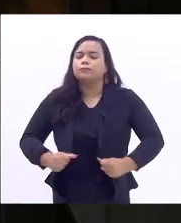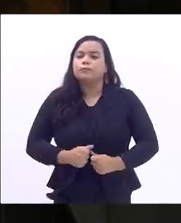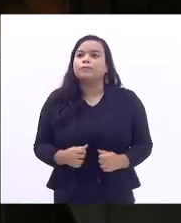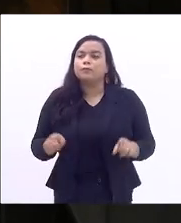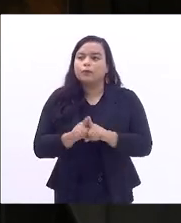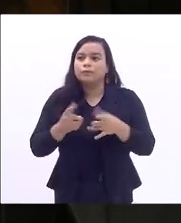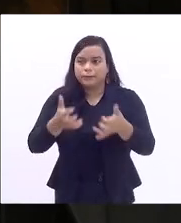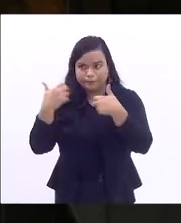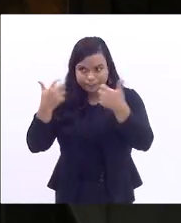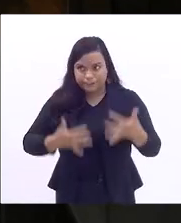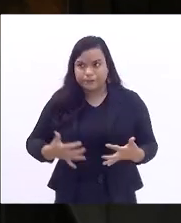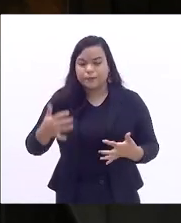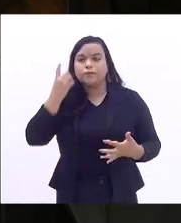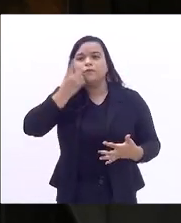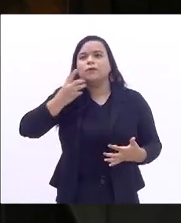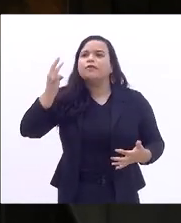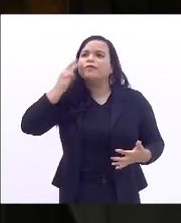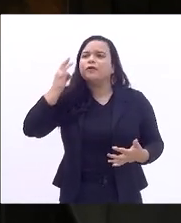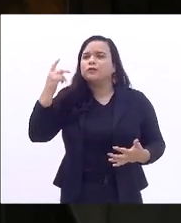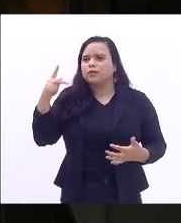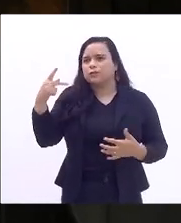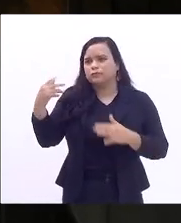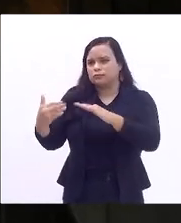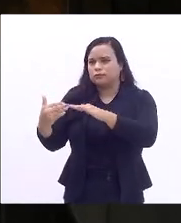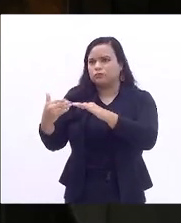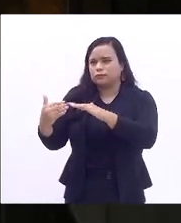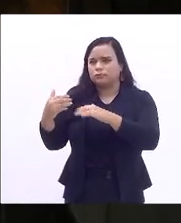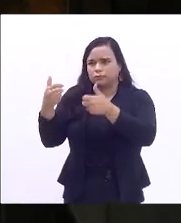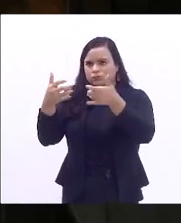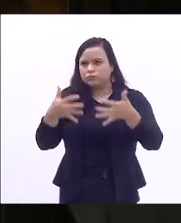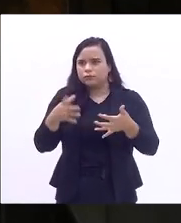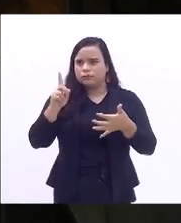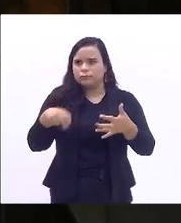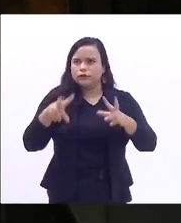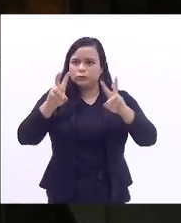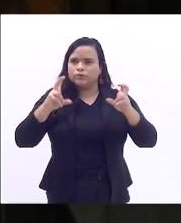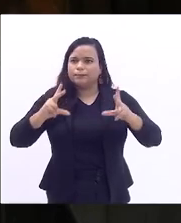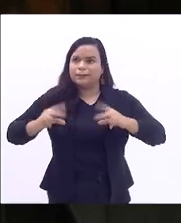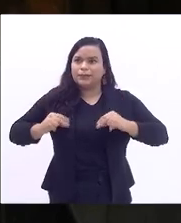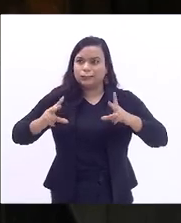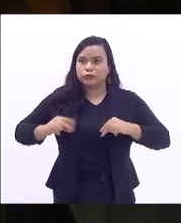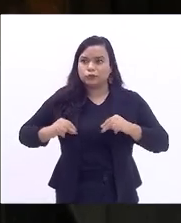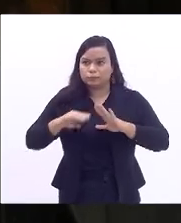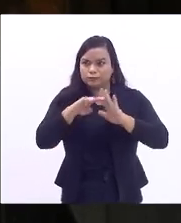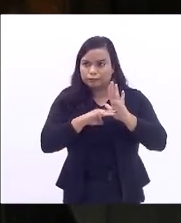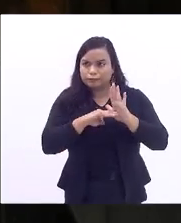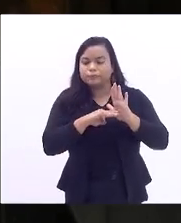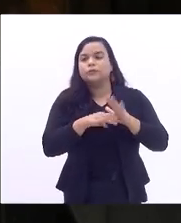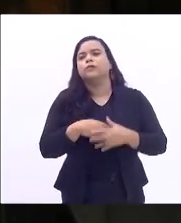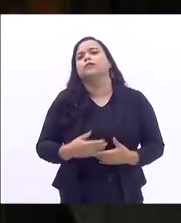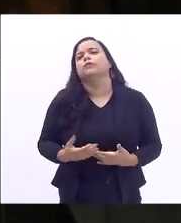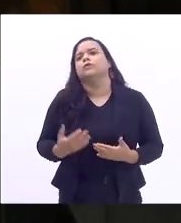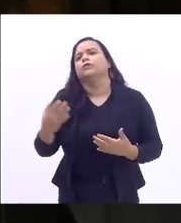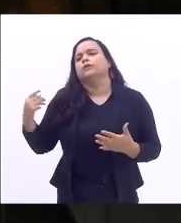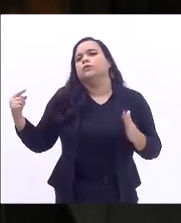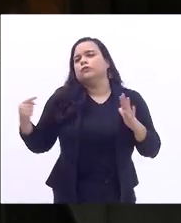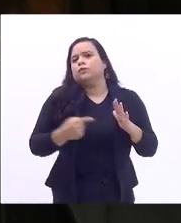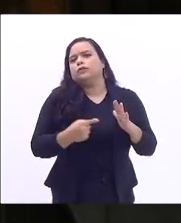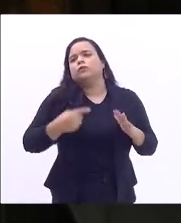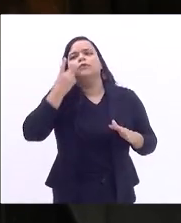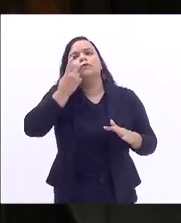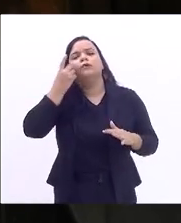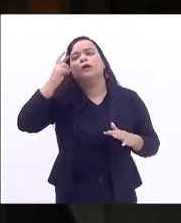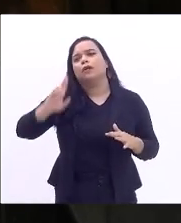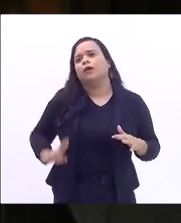Deputado waldeck Carneiro na sua linha que a linha do mérito da essência para isso Deputado